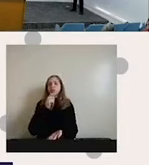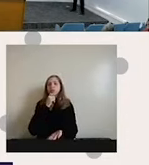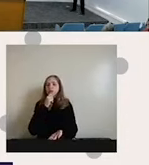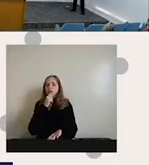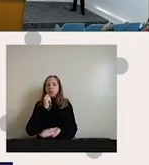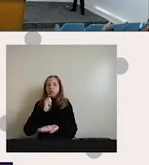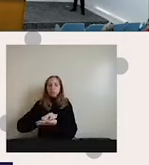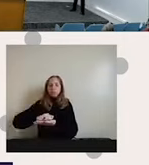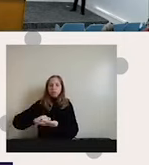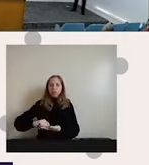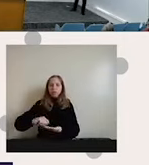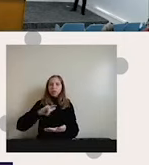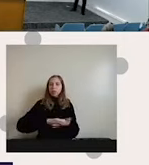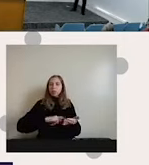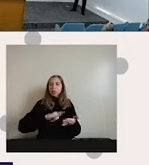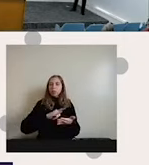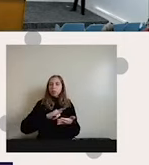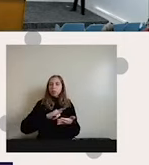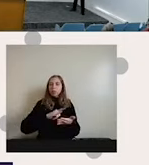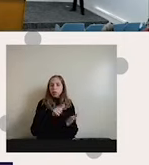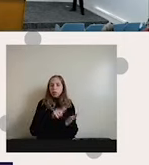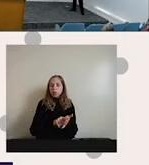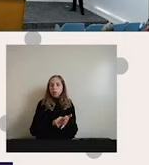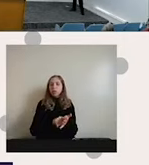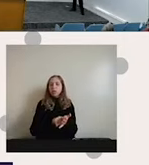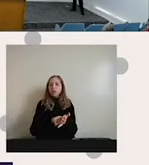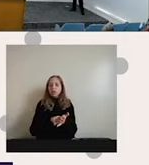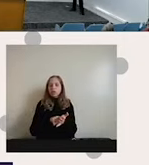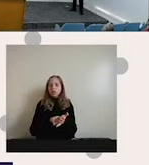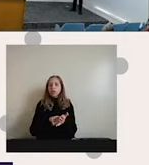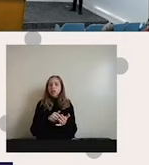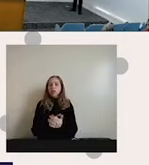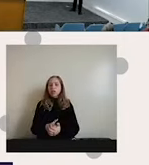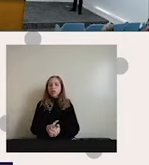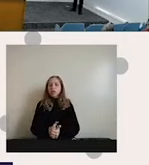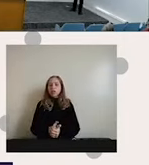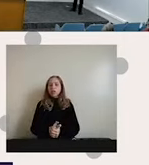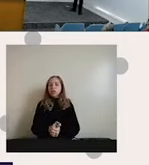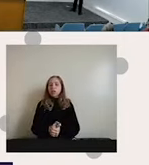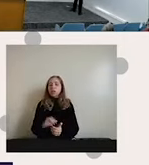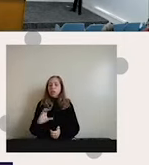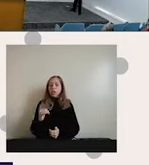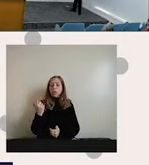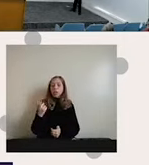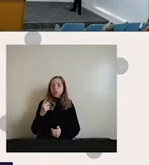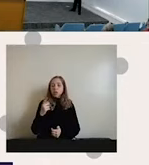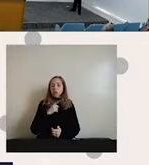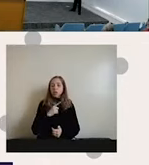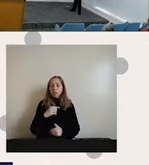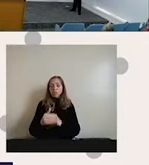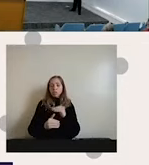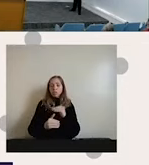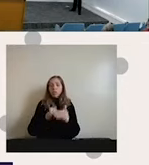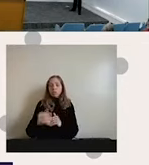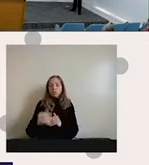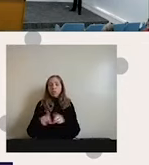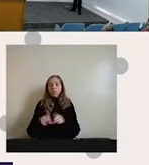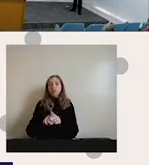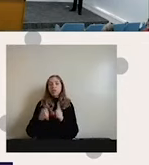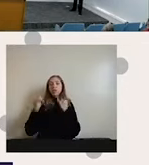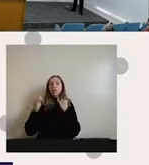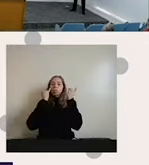documento em papel e, obviamente, com o desenvolvimento, né, da informática, outras estratégias têm sido